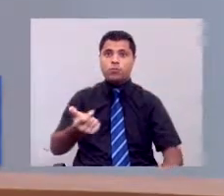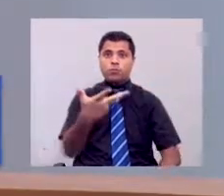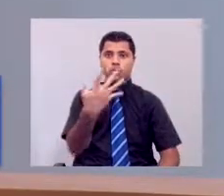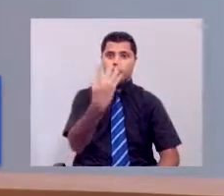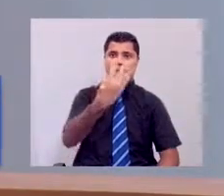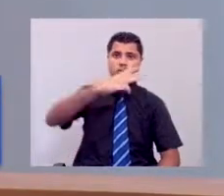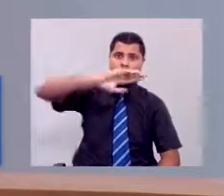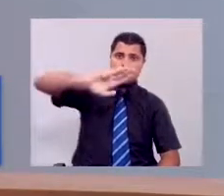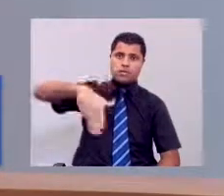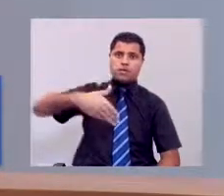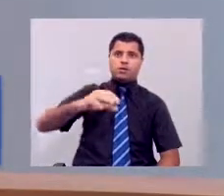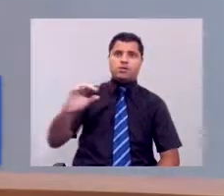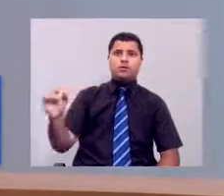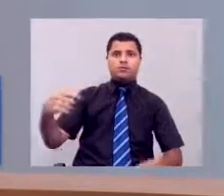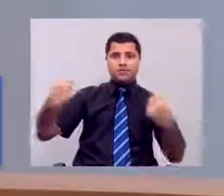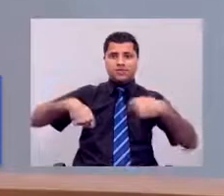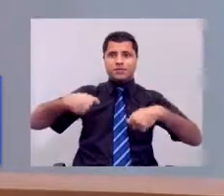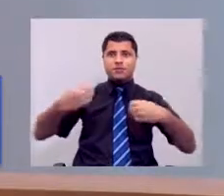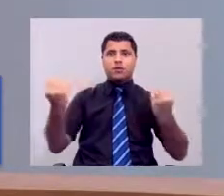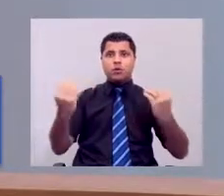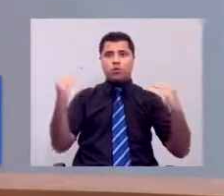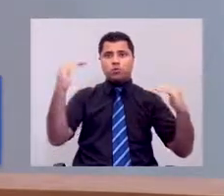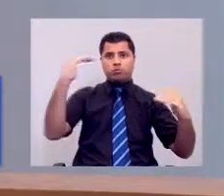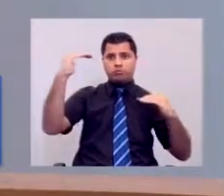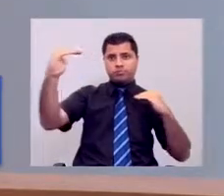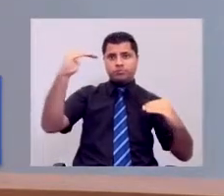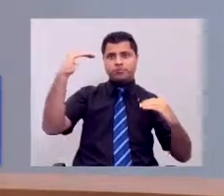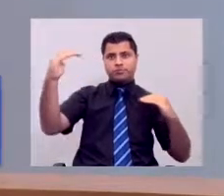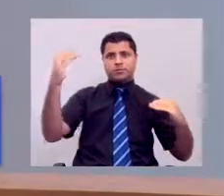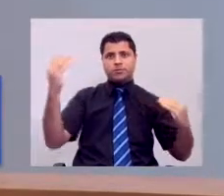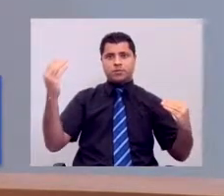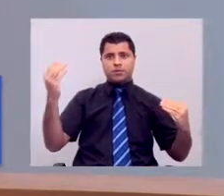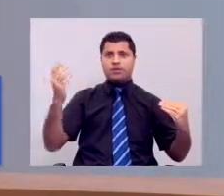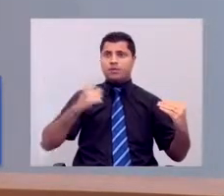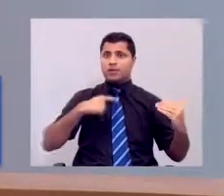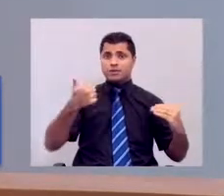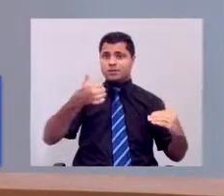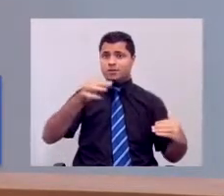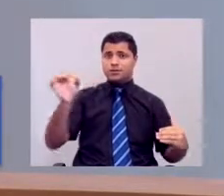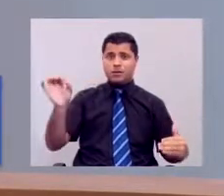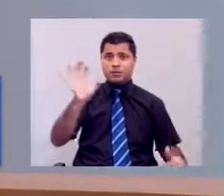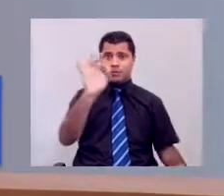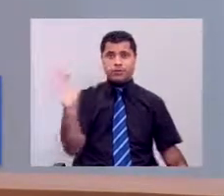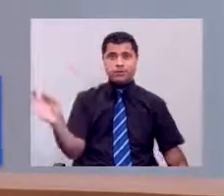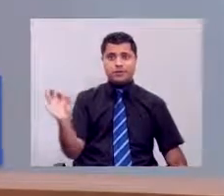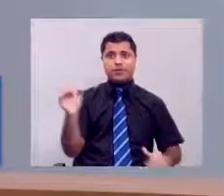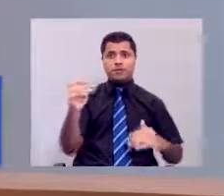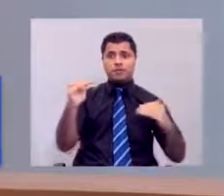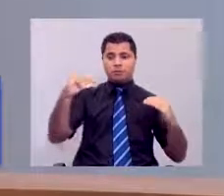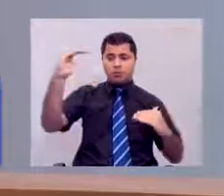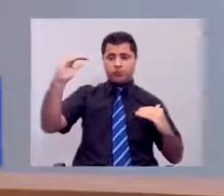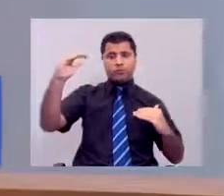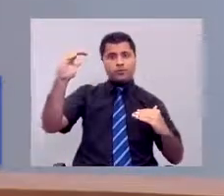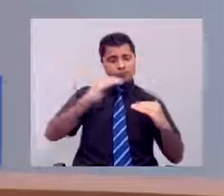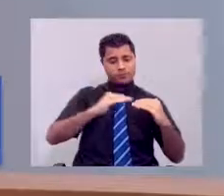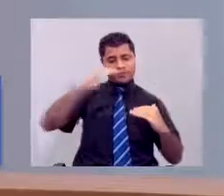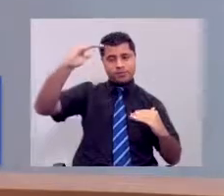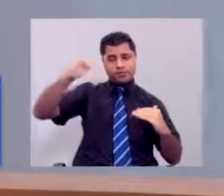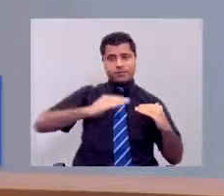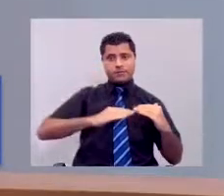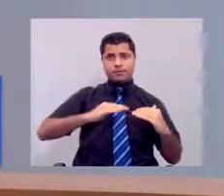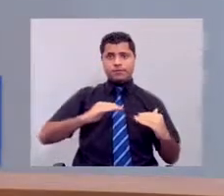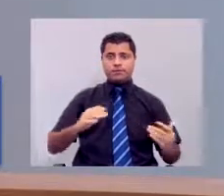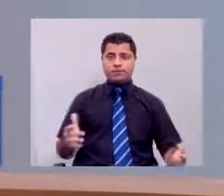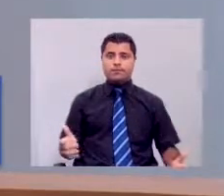R$4.400.000. Então existe uma defasagem da tabela SUS de 100%. Então nós vimos isso, nós conversamos